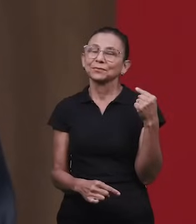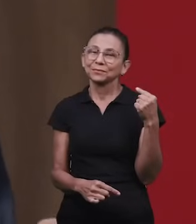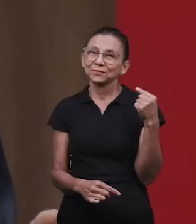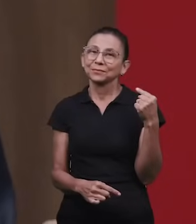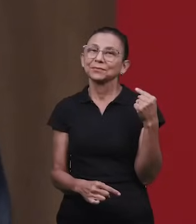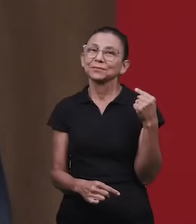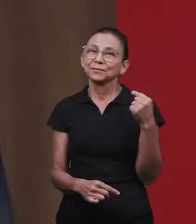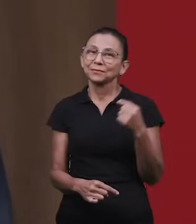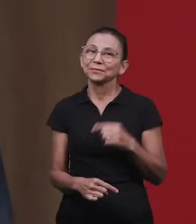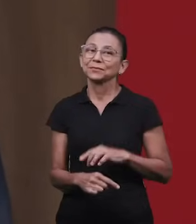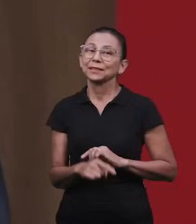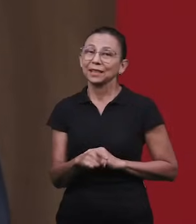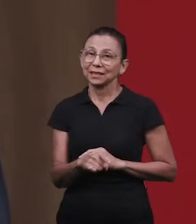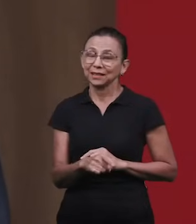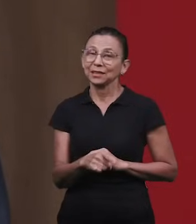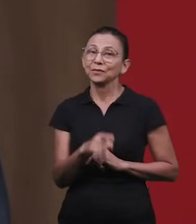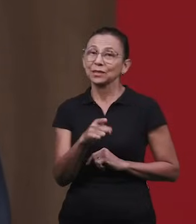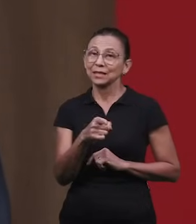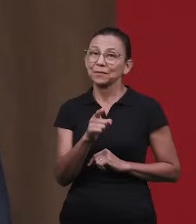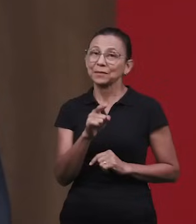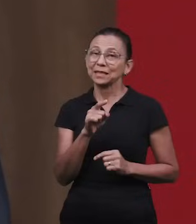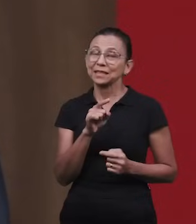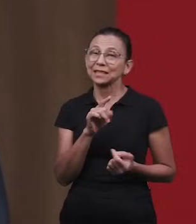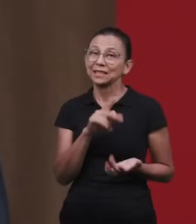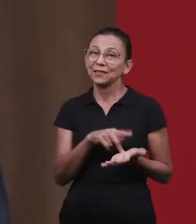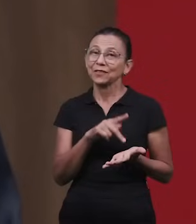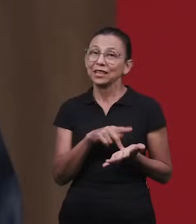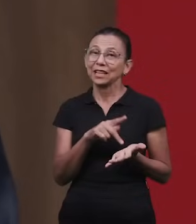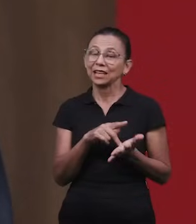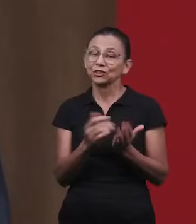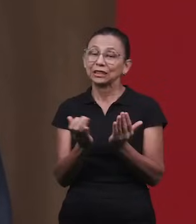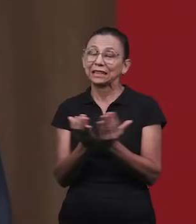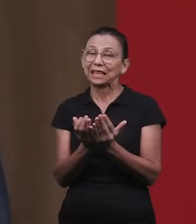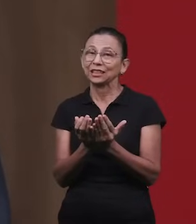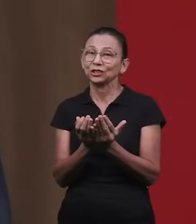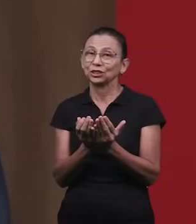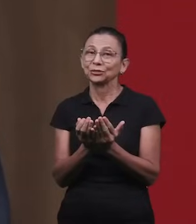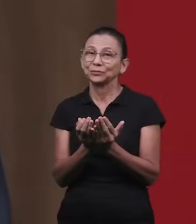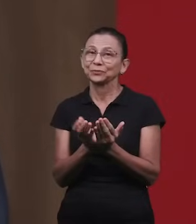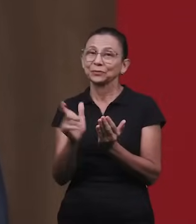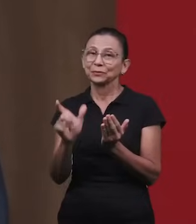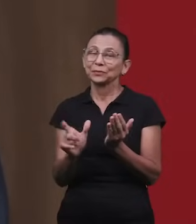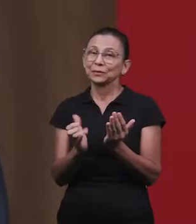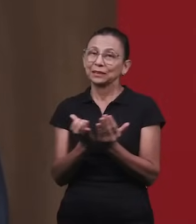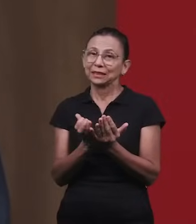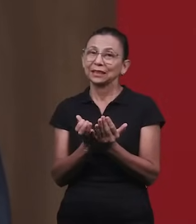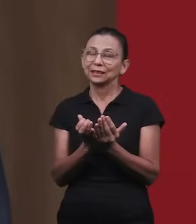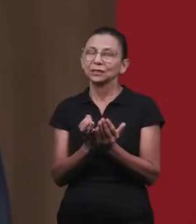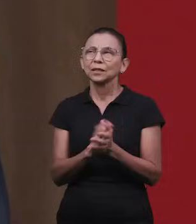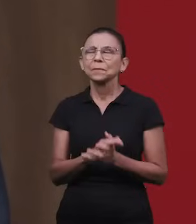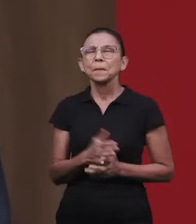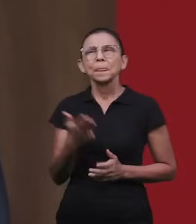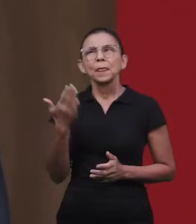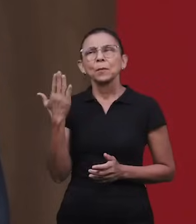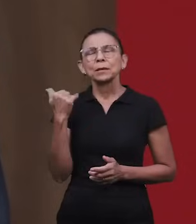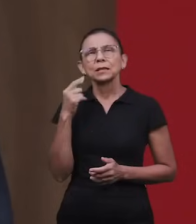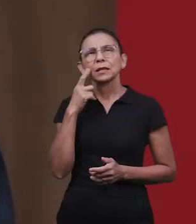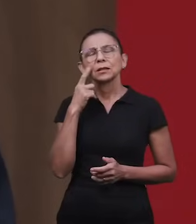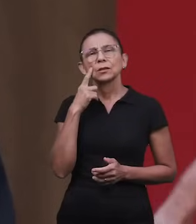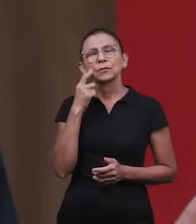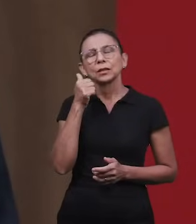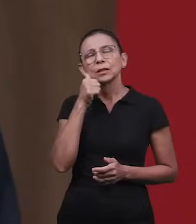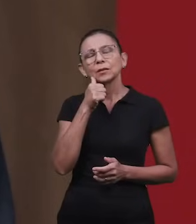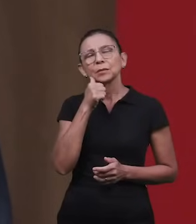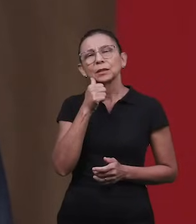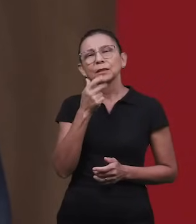ali você tem que provar que é crente. Aí a coisa mais bonita que tem, uma vez eu ouvi uma pessoa falando o seguinte, falando